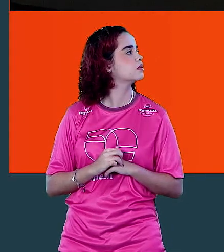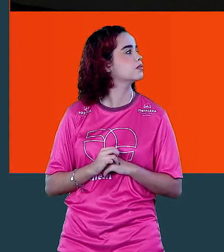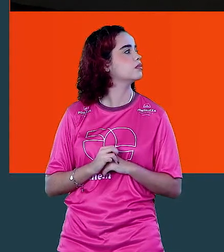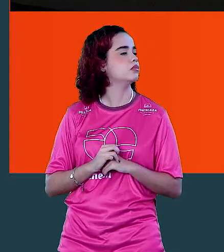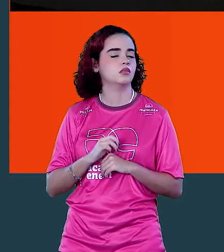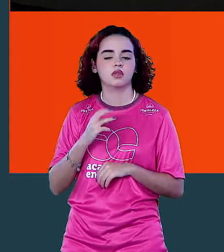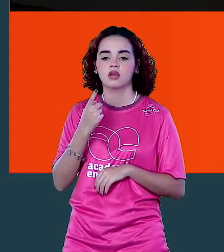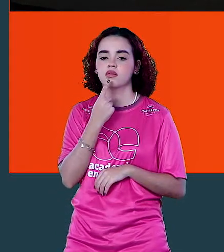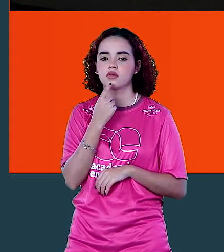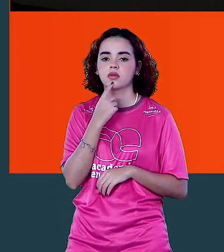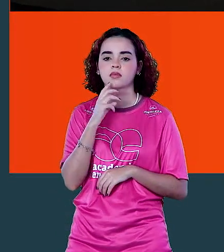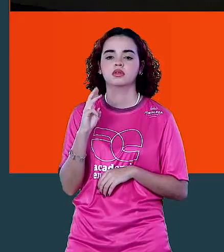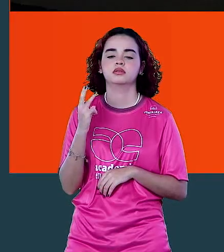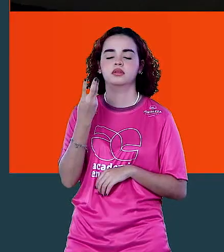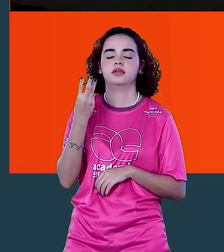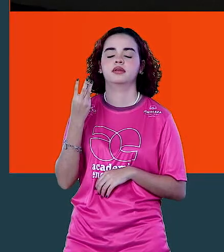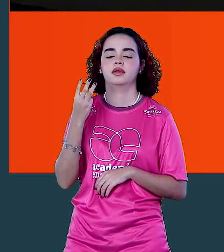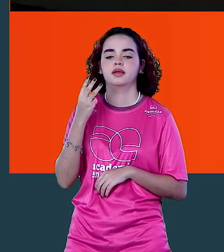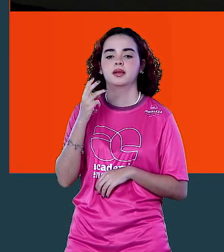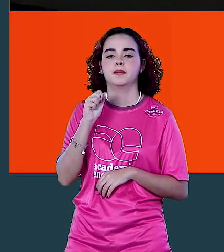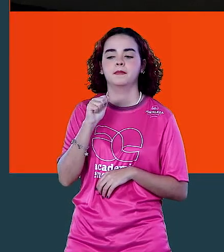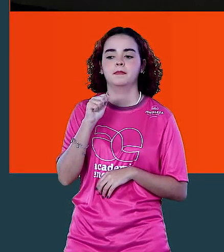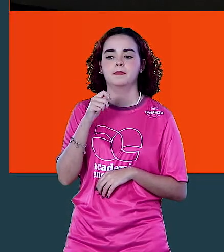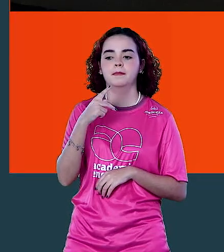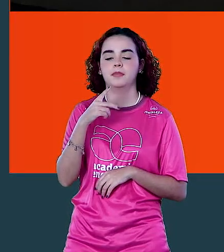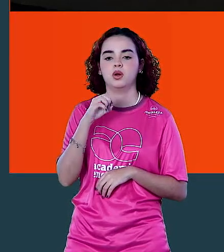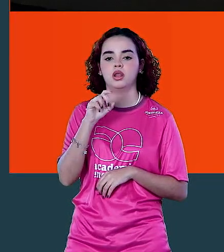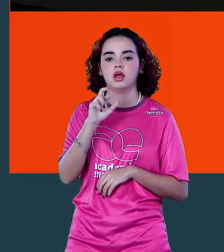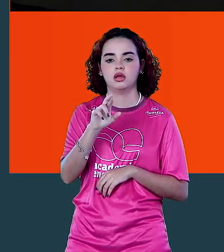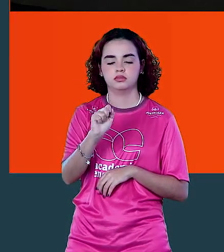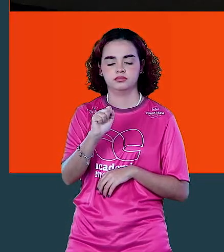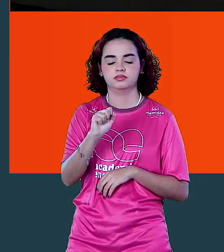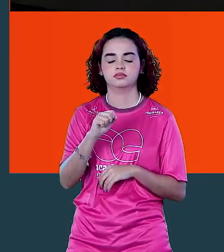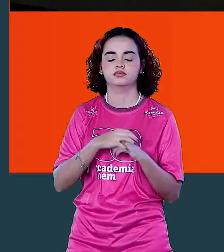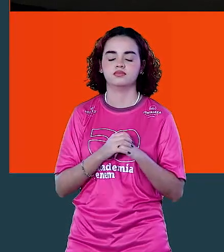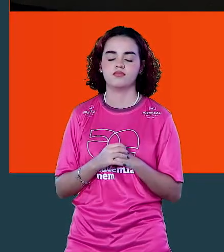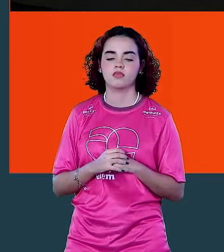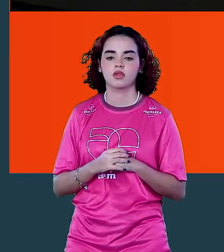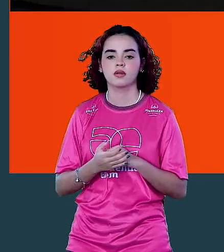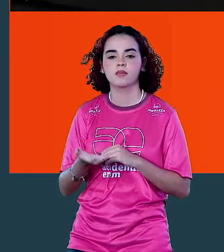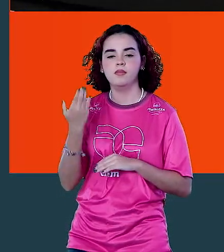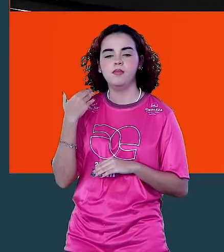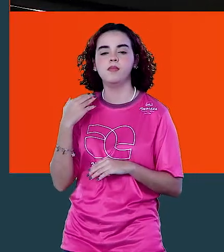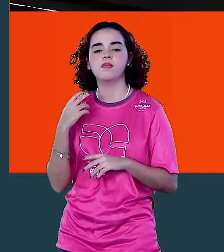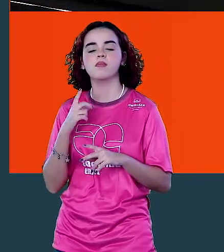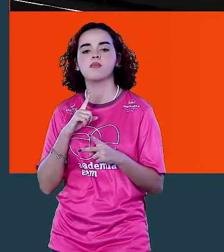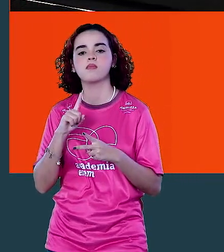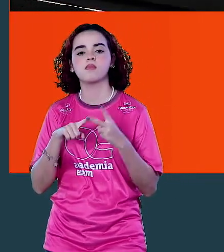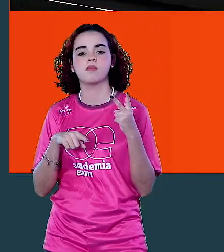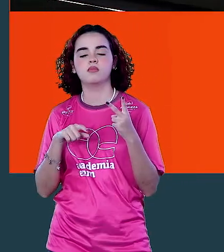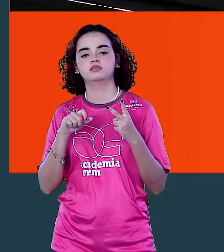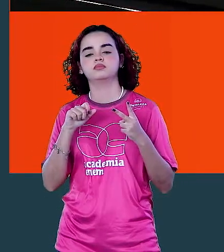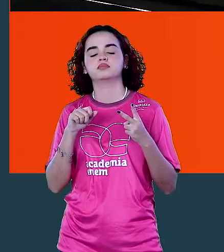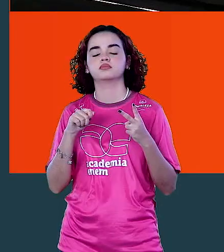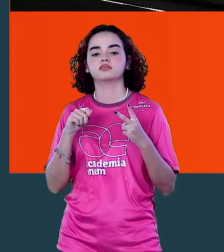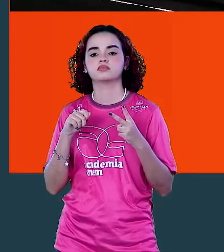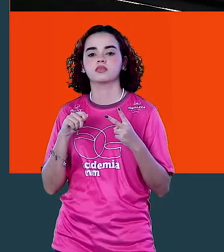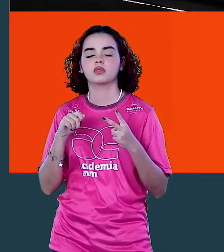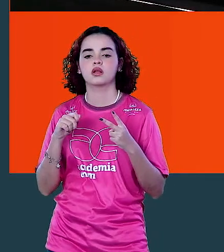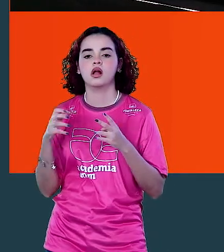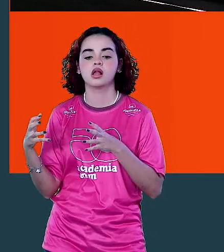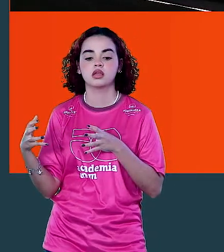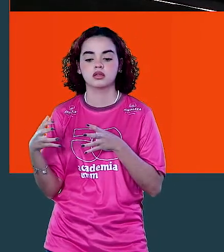polares e apolares. A gente viu lá no início da aula, né? Para que eu junte moléculas apolares